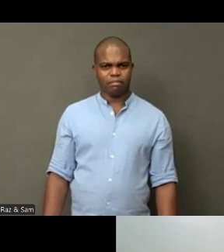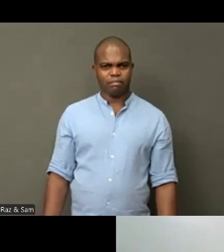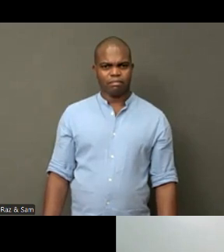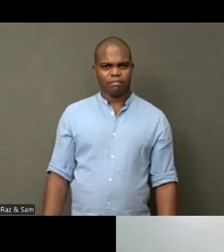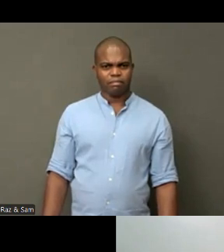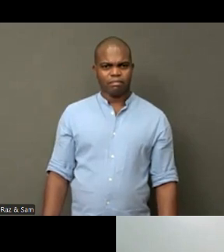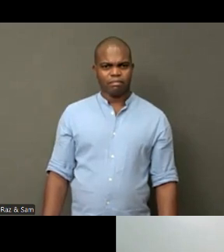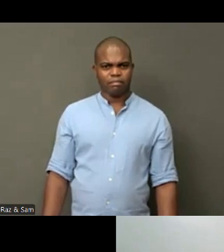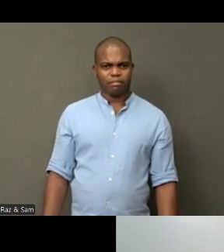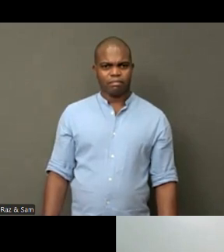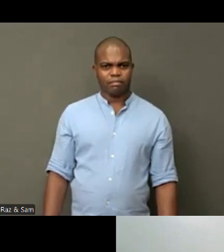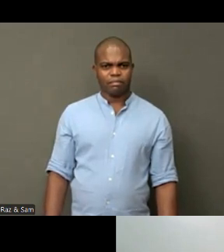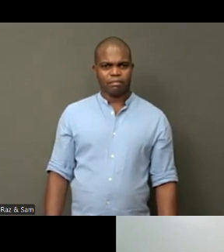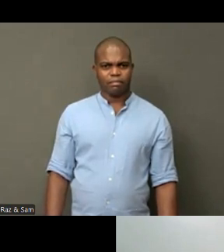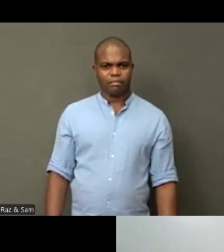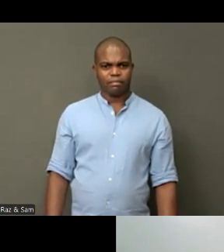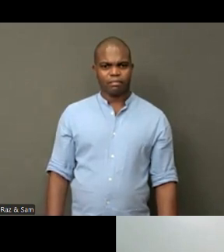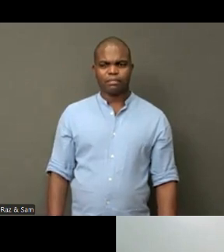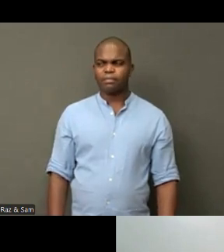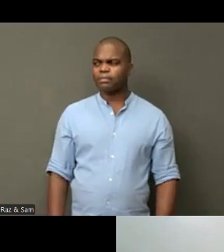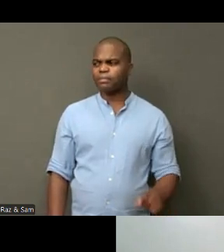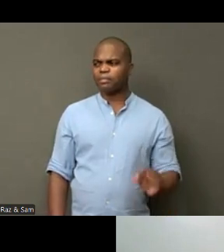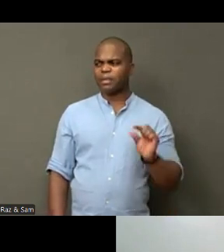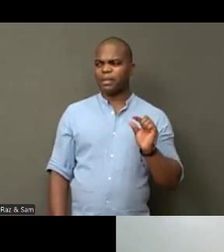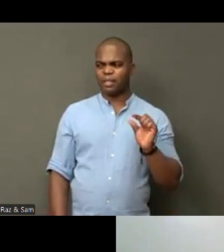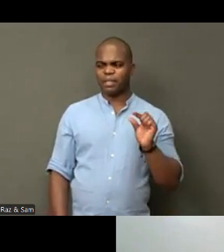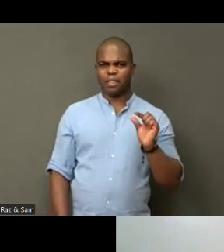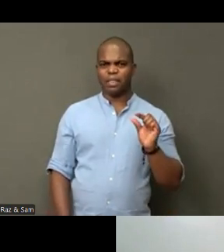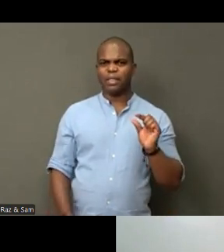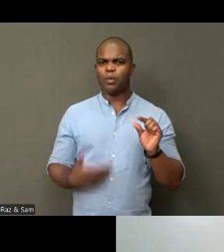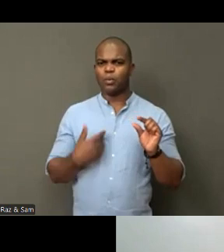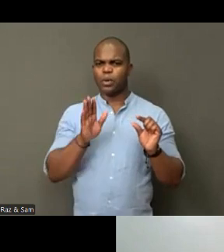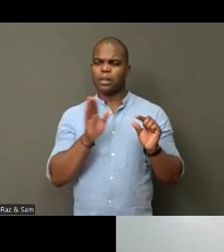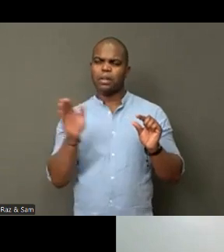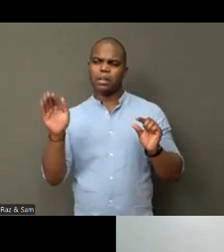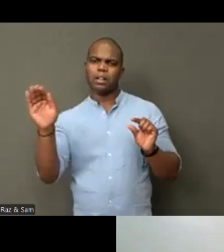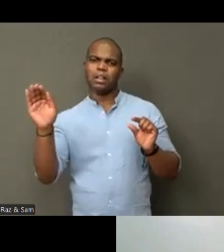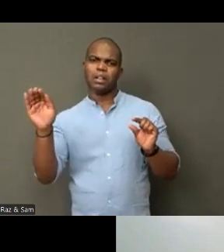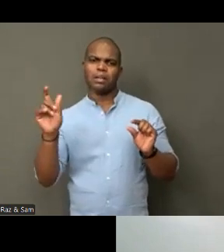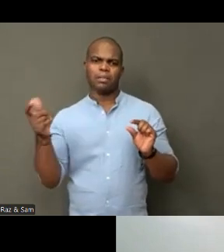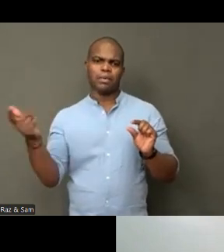Ele enviou uma mensagem, podem começar. Obrigado, perfeito.